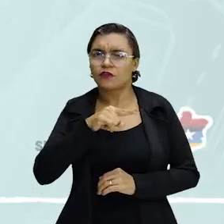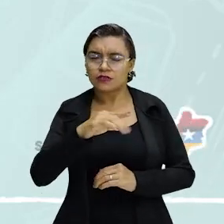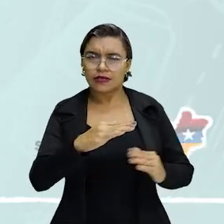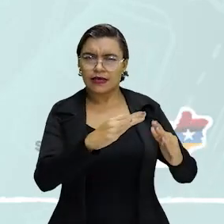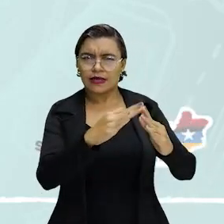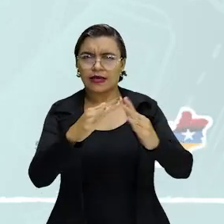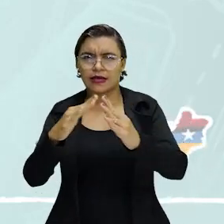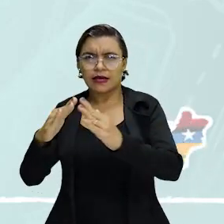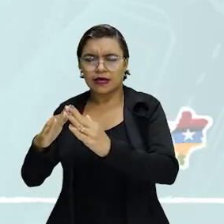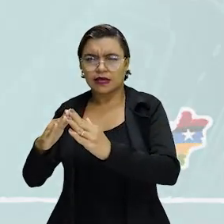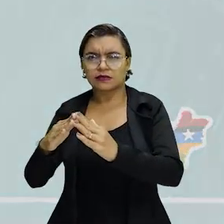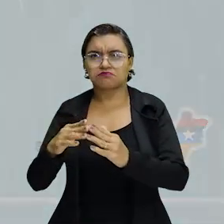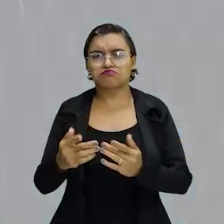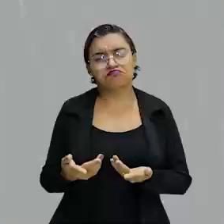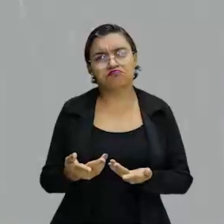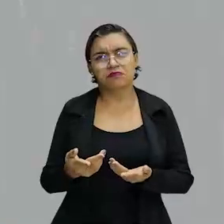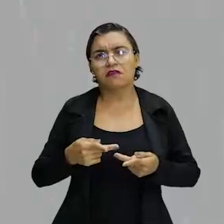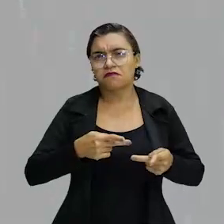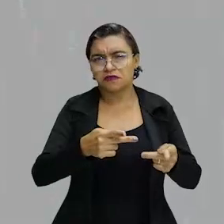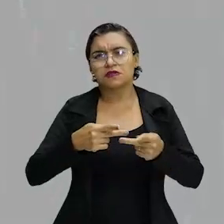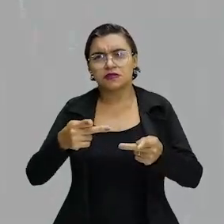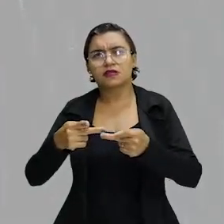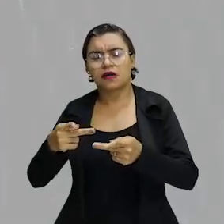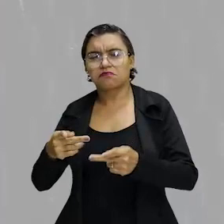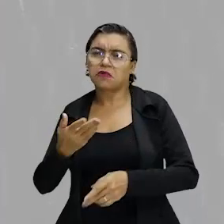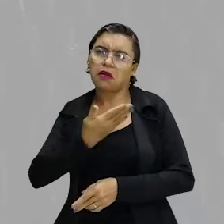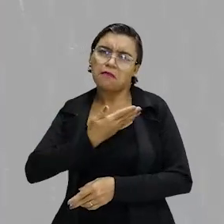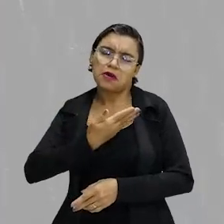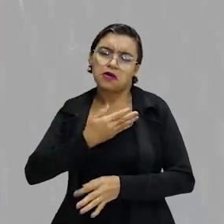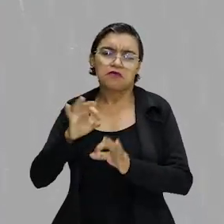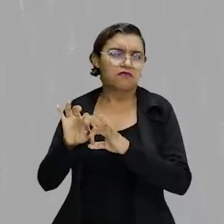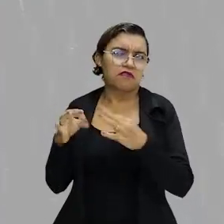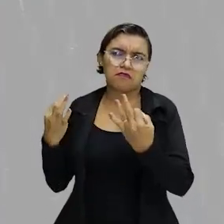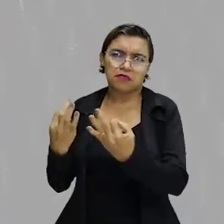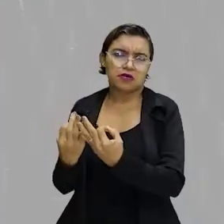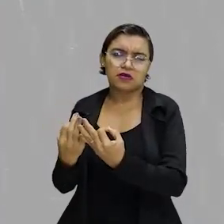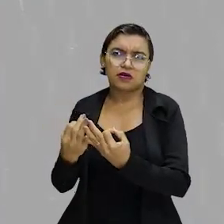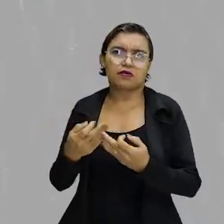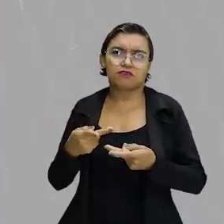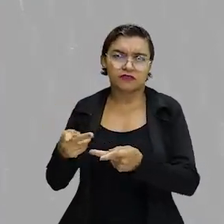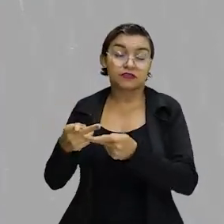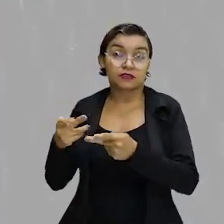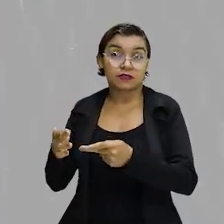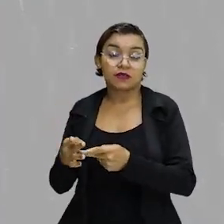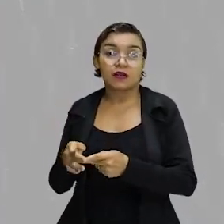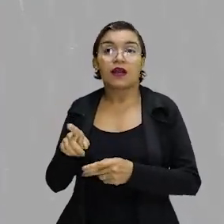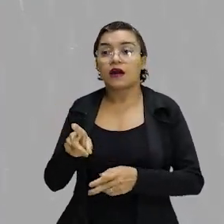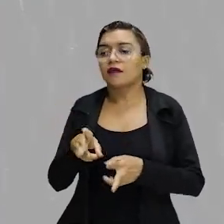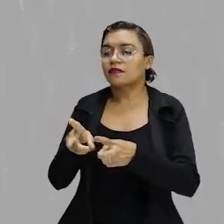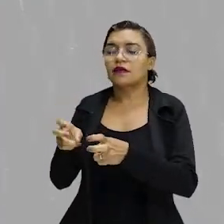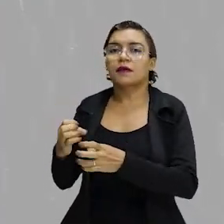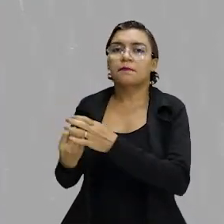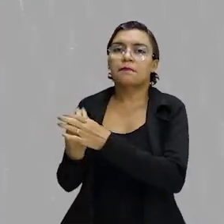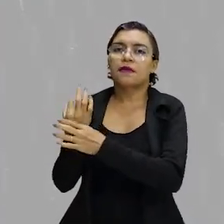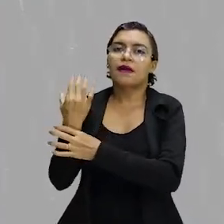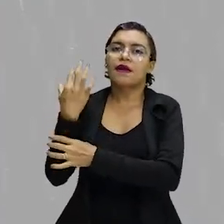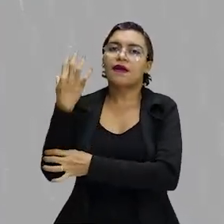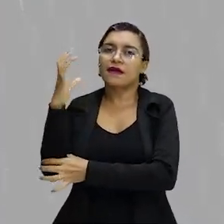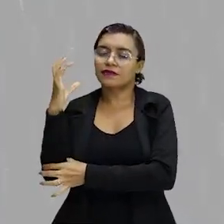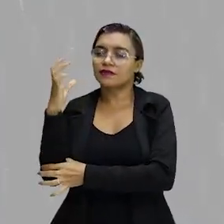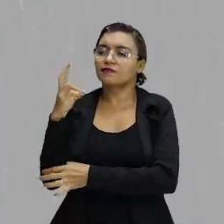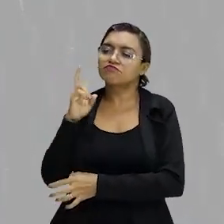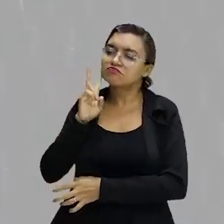um amigo, de um parente, principalmente as mulheres, né, as senhoras que gostam de cuidar de plantas. Ela vê uma plantinha linda,